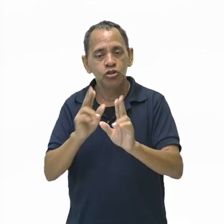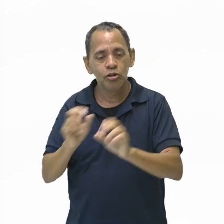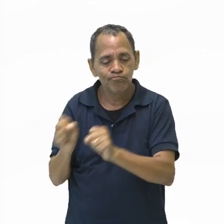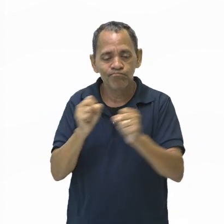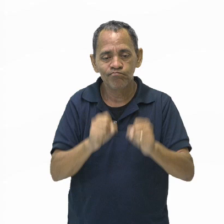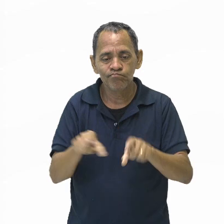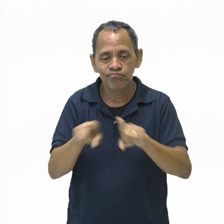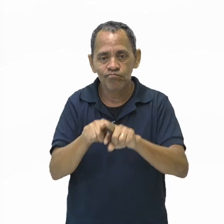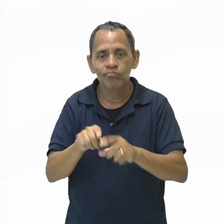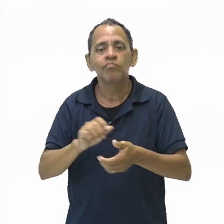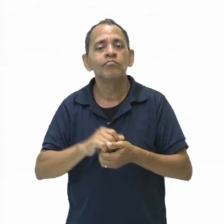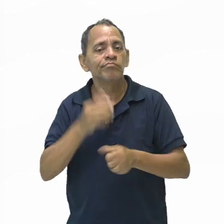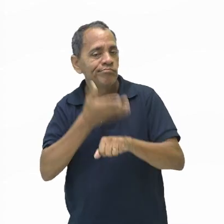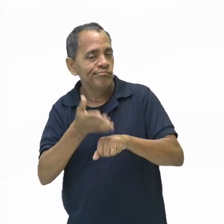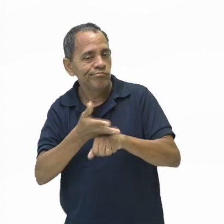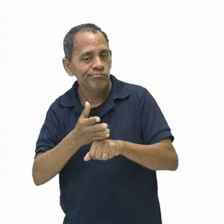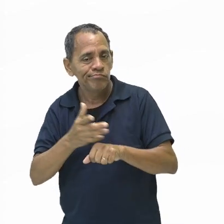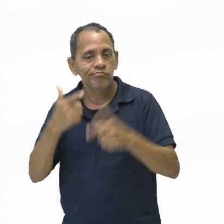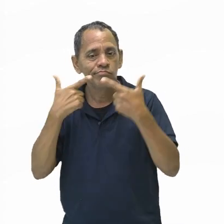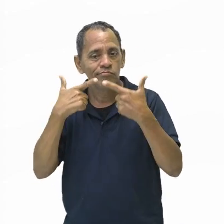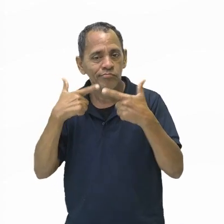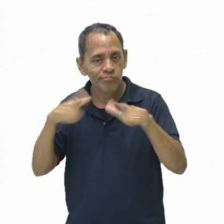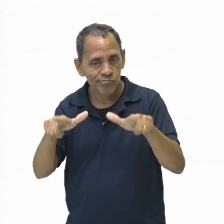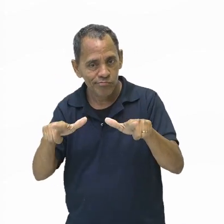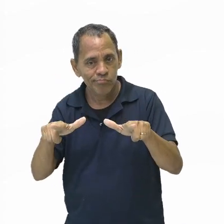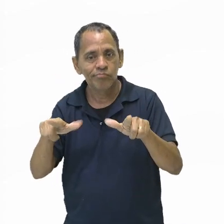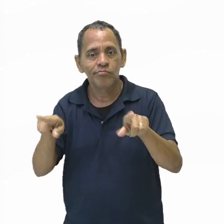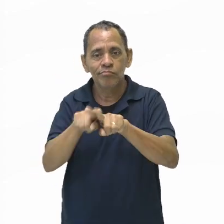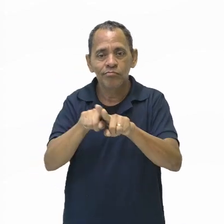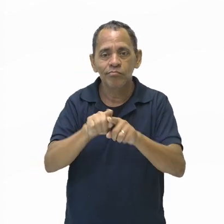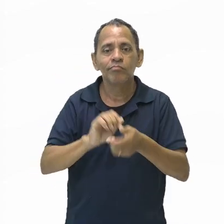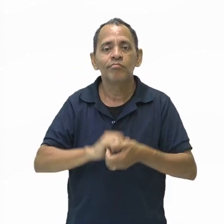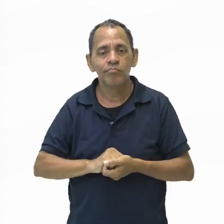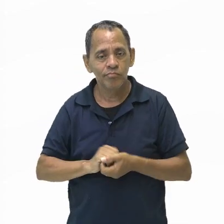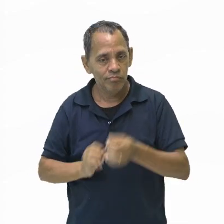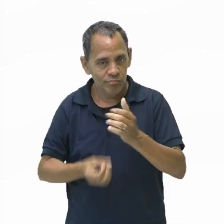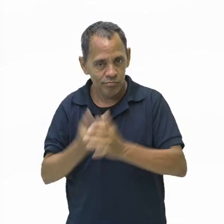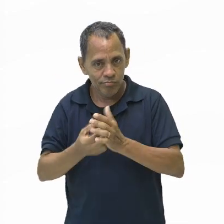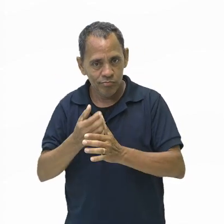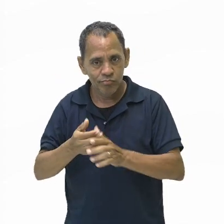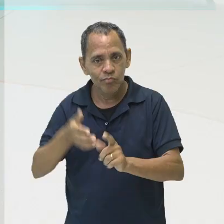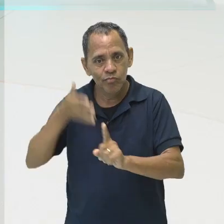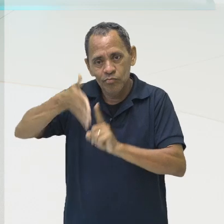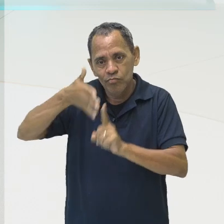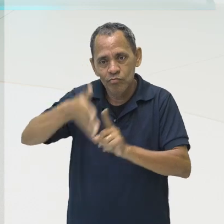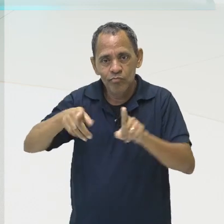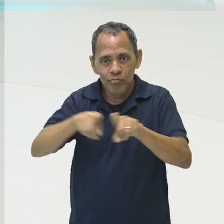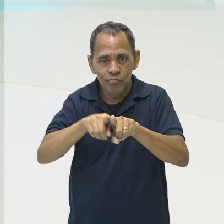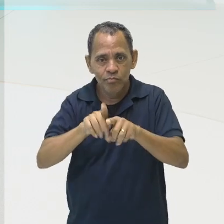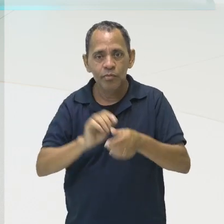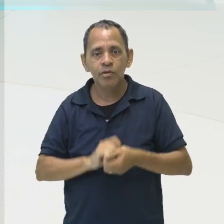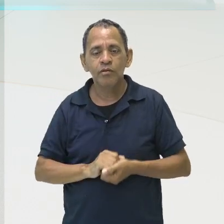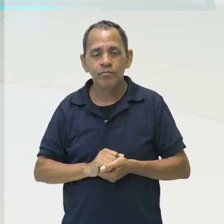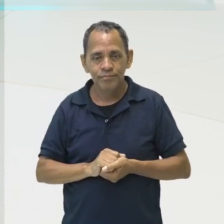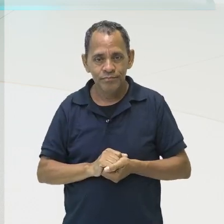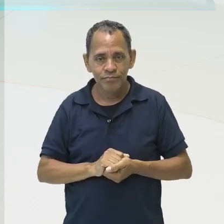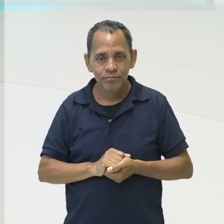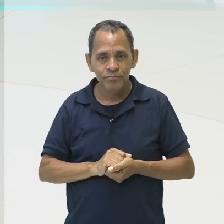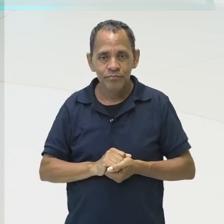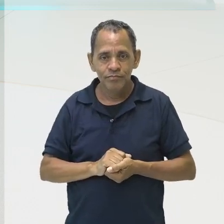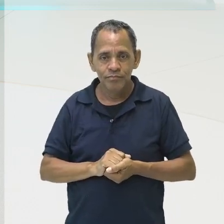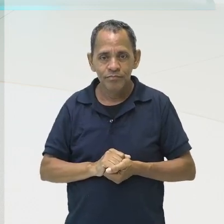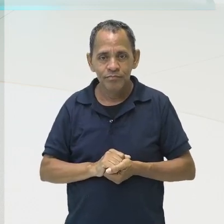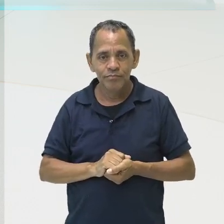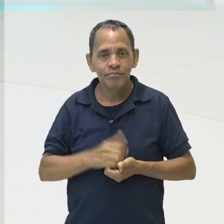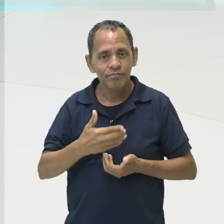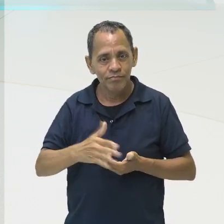as práticas sociais da linguagem na recepção e produção de discursos. Ufa! Vamos aprender!